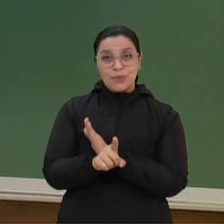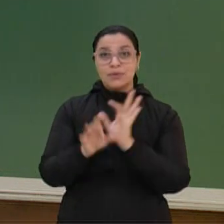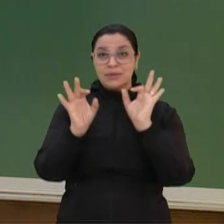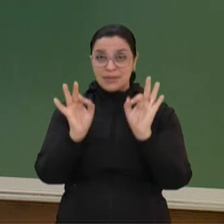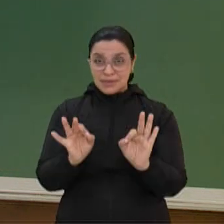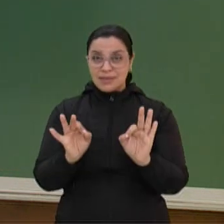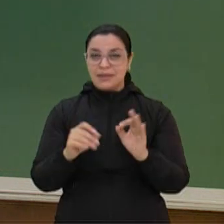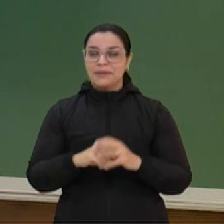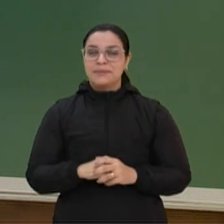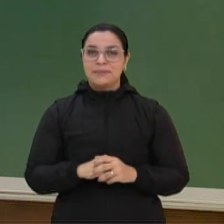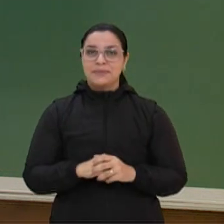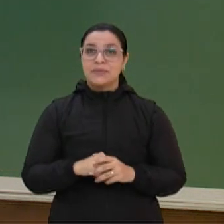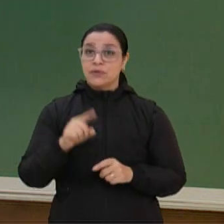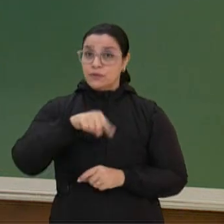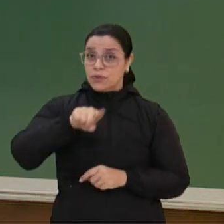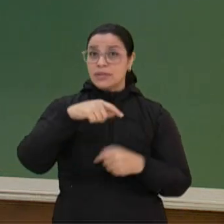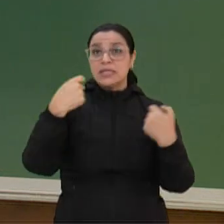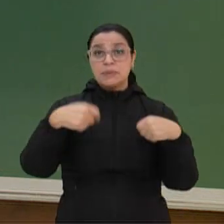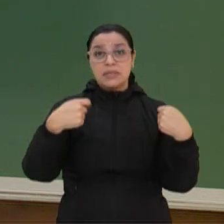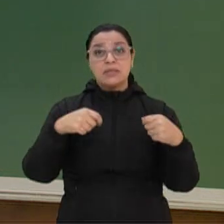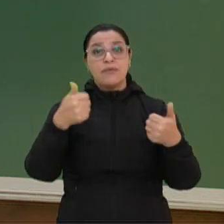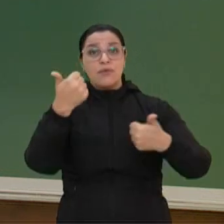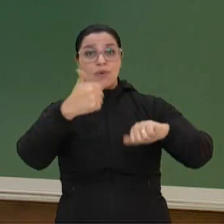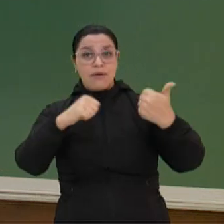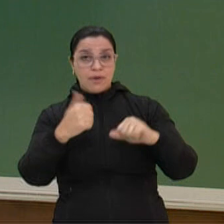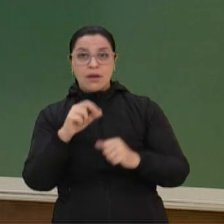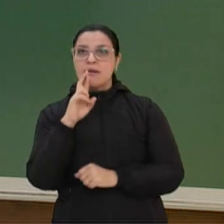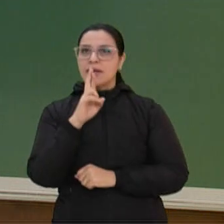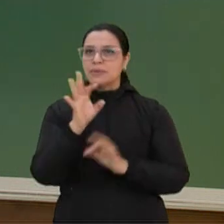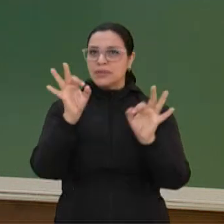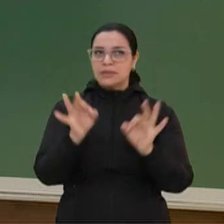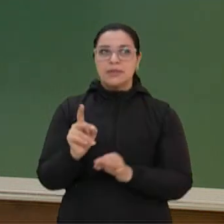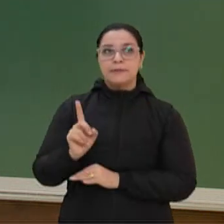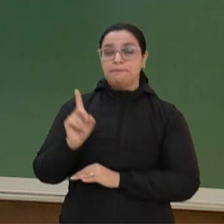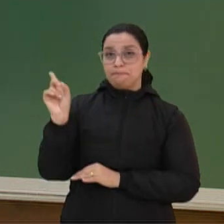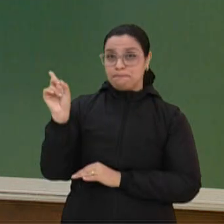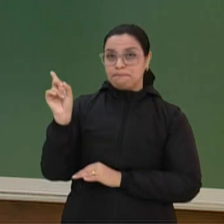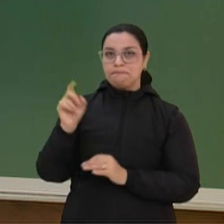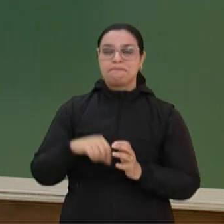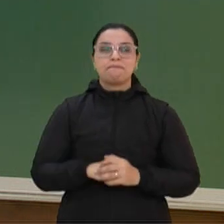positivas, ou seja, que vocês tinham que analisar.